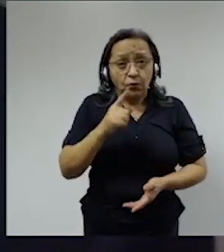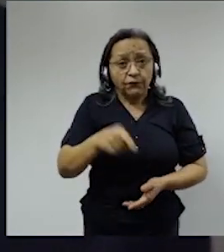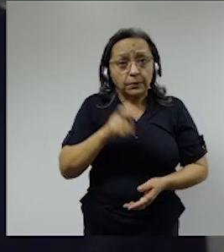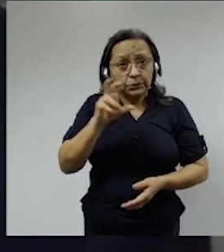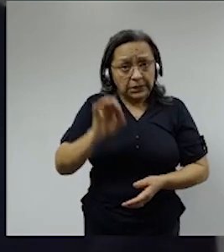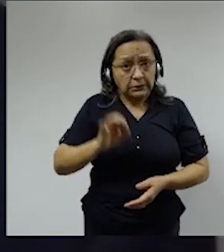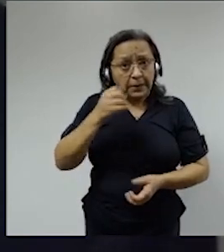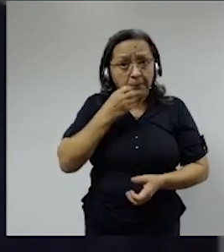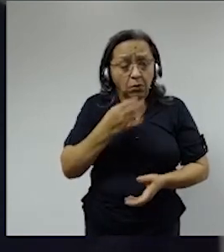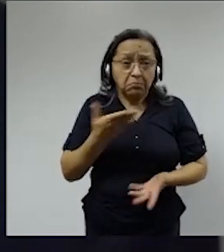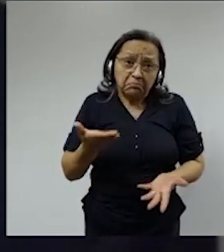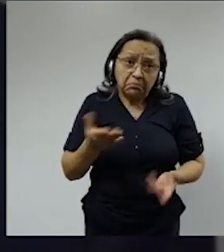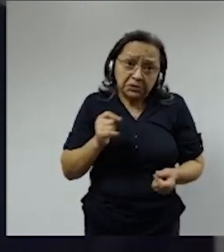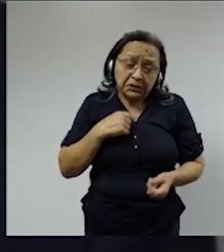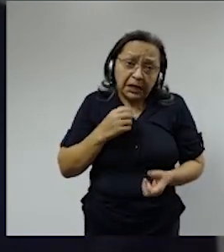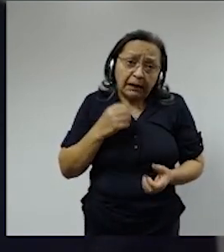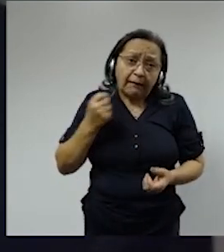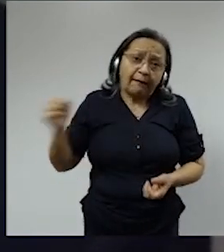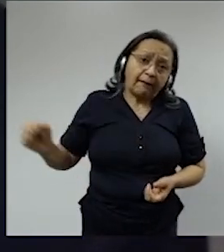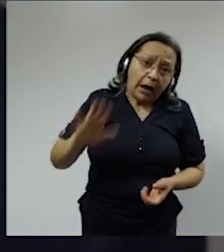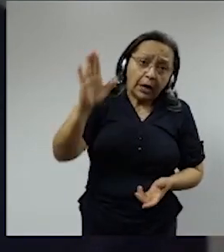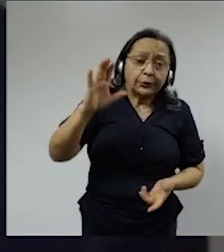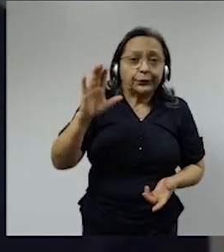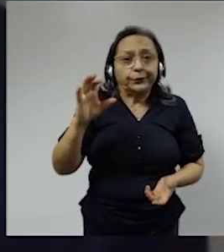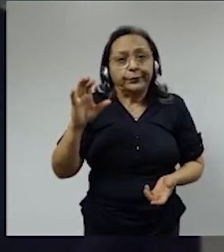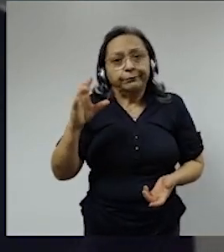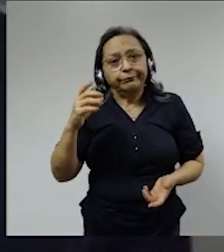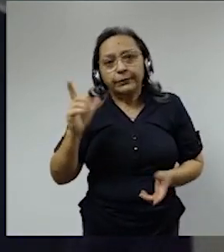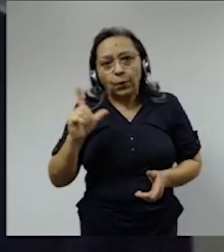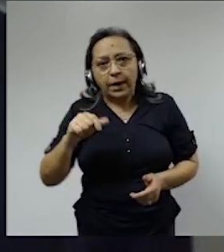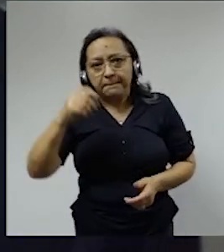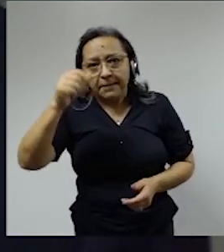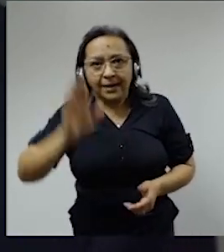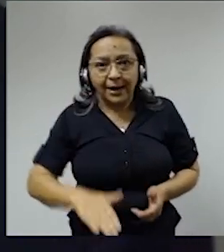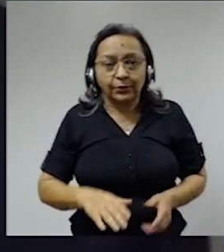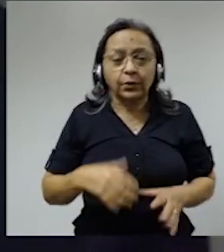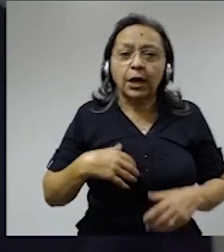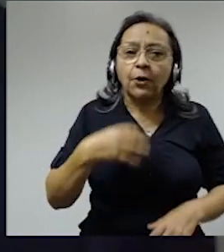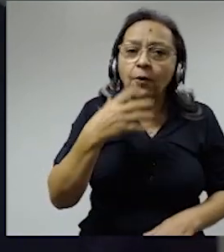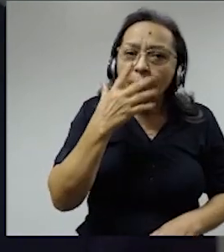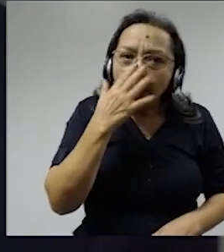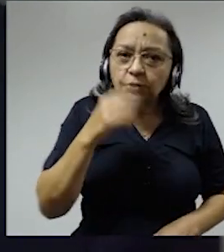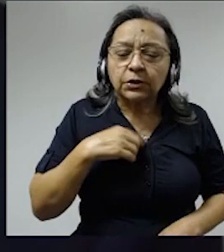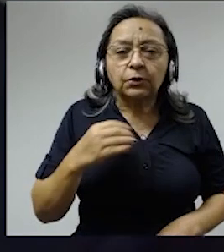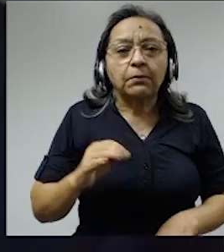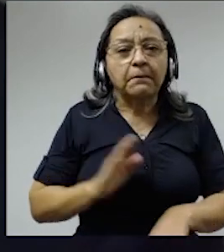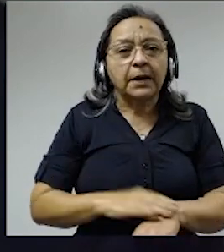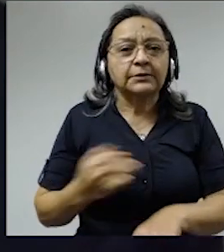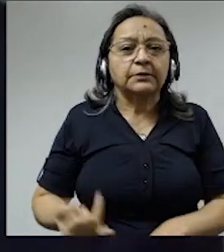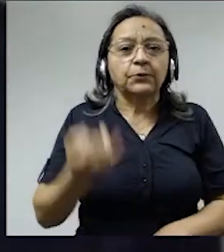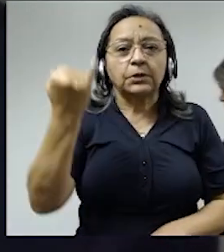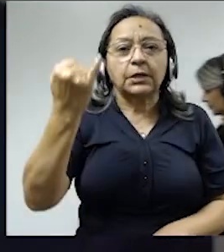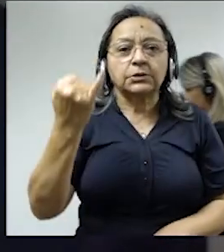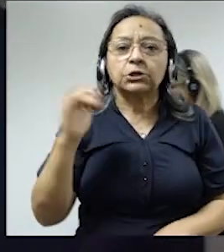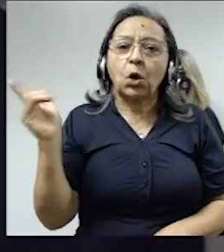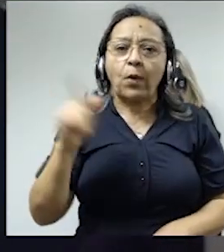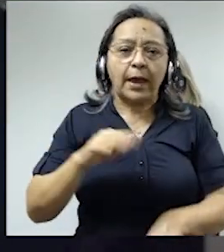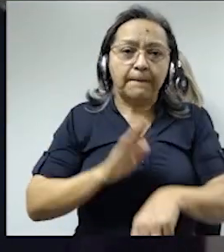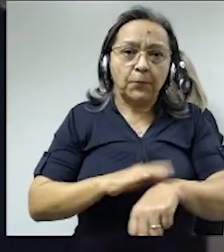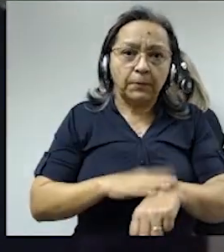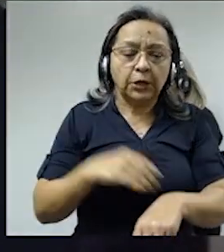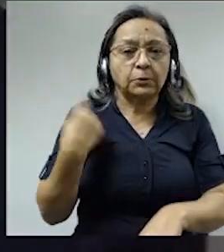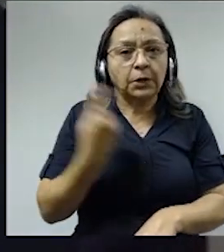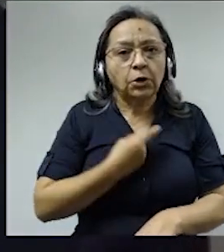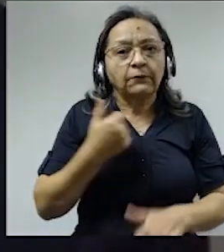caro também, e não barato. Eu acho que o ponto fundamental é esse. Não é o momento para a